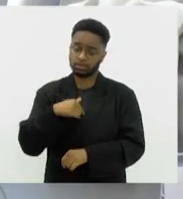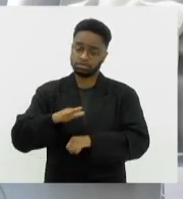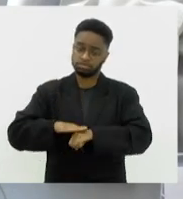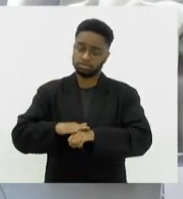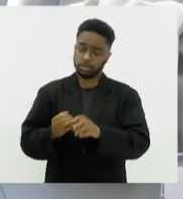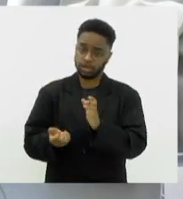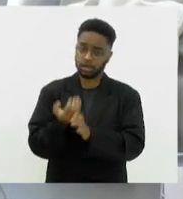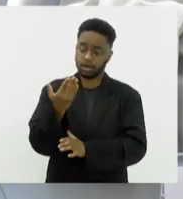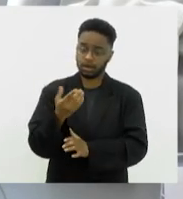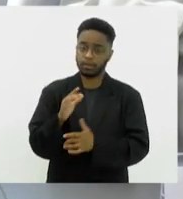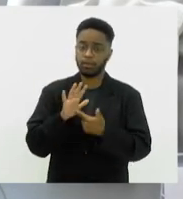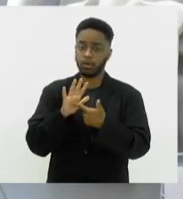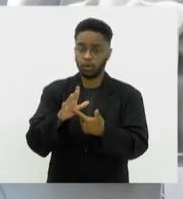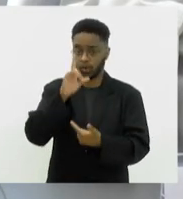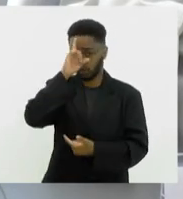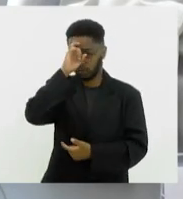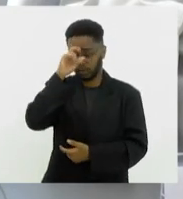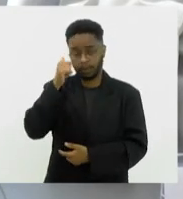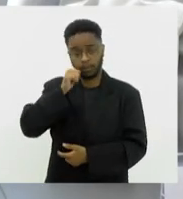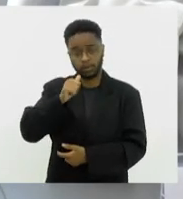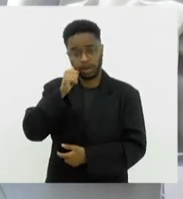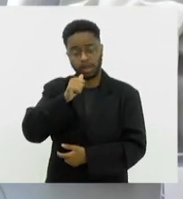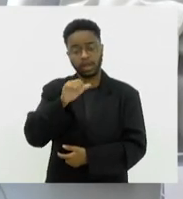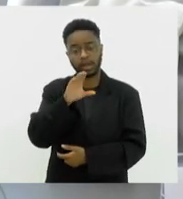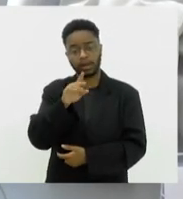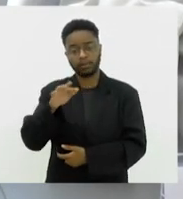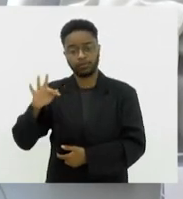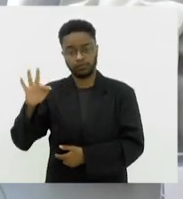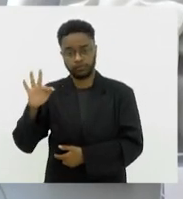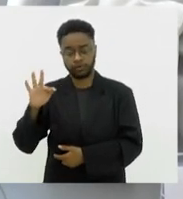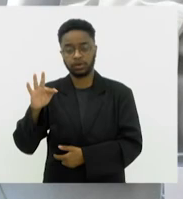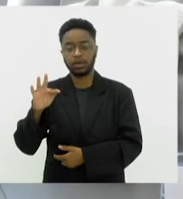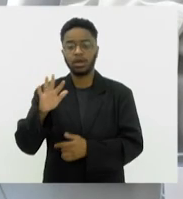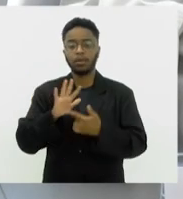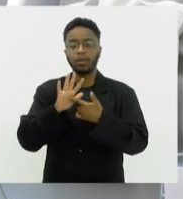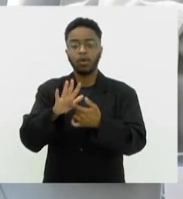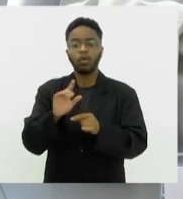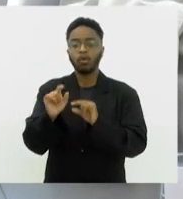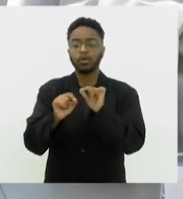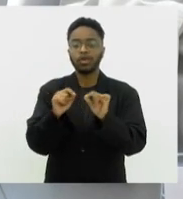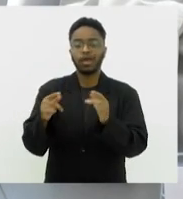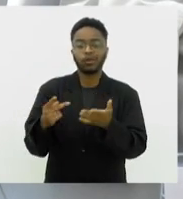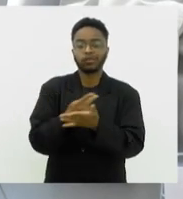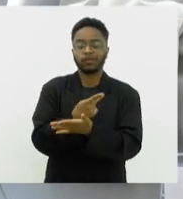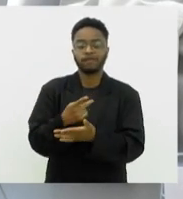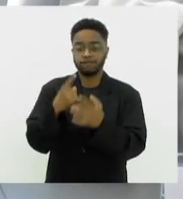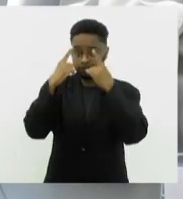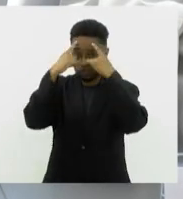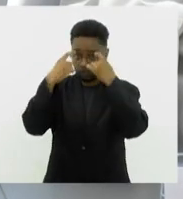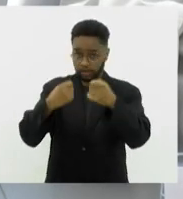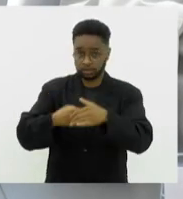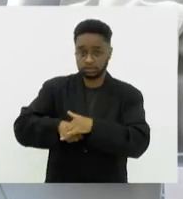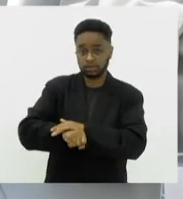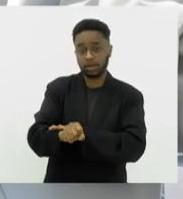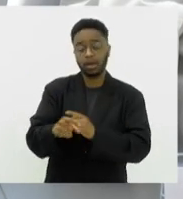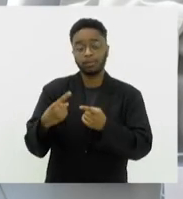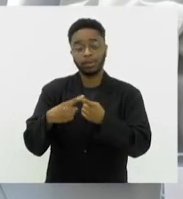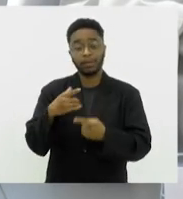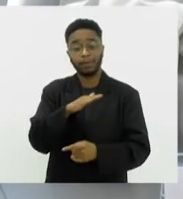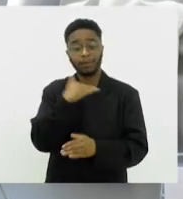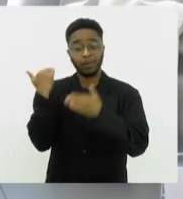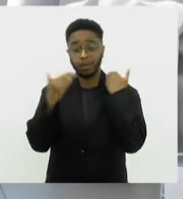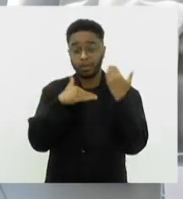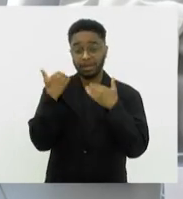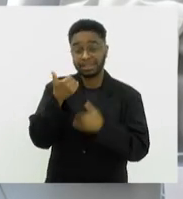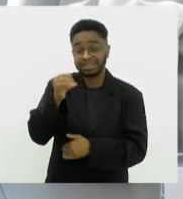trazia o Hospital da Mulher de Cabo Frio as as violências obstétricas foram 10 bebês que morreram em